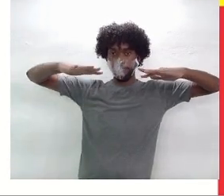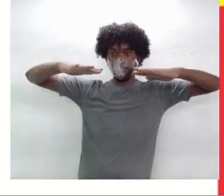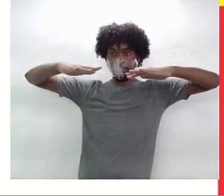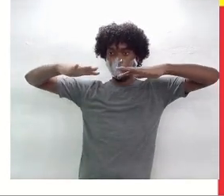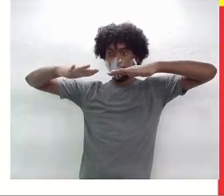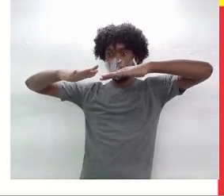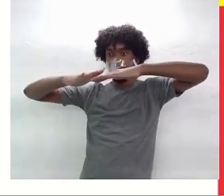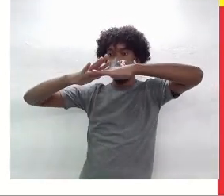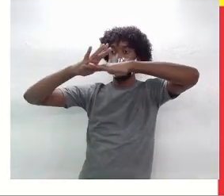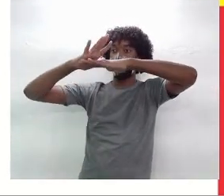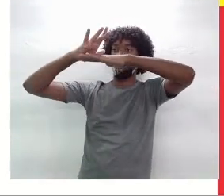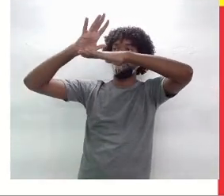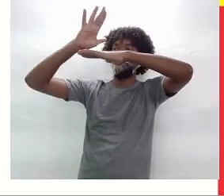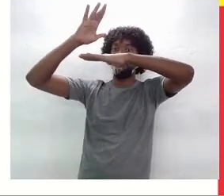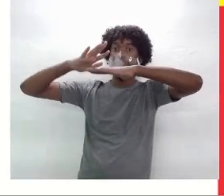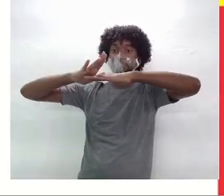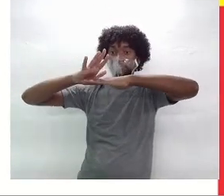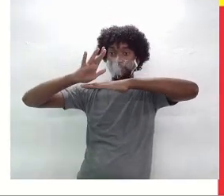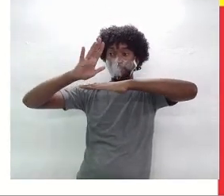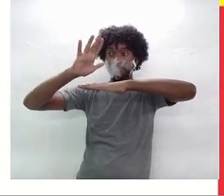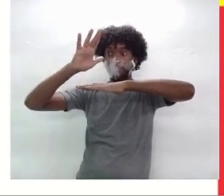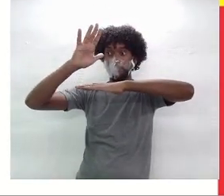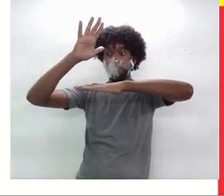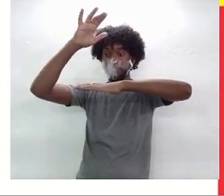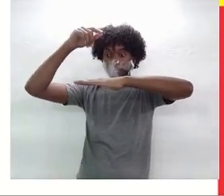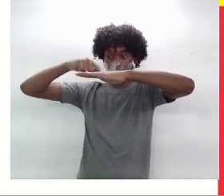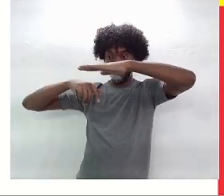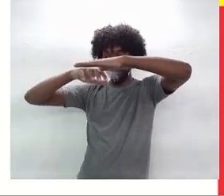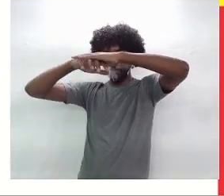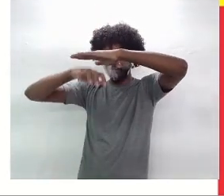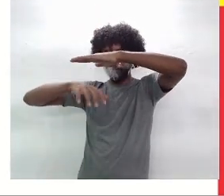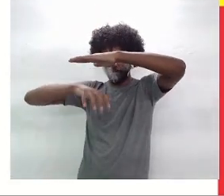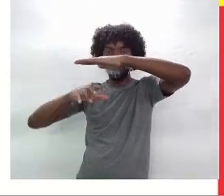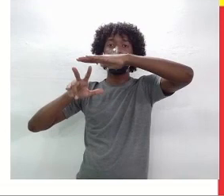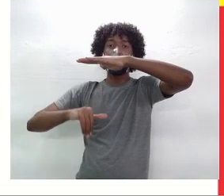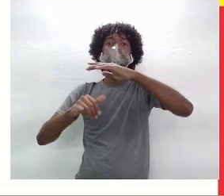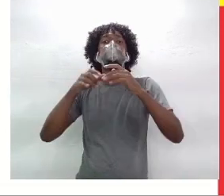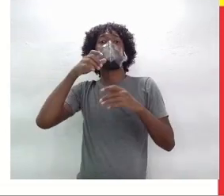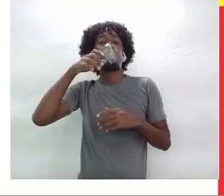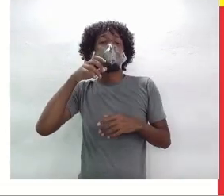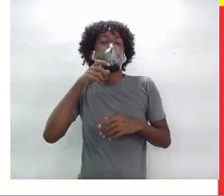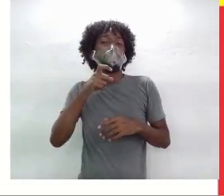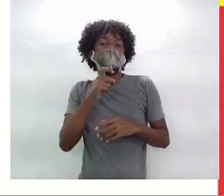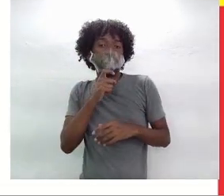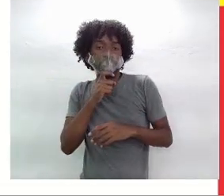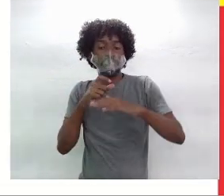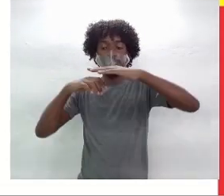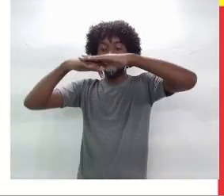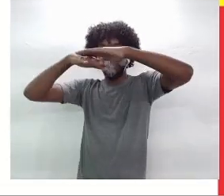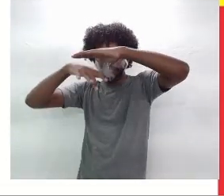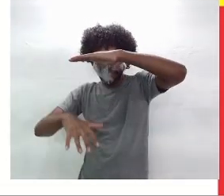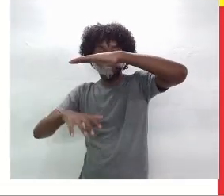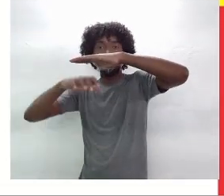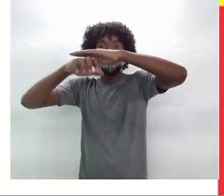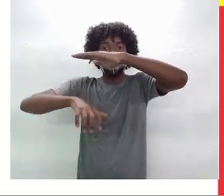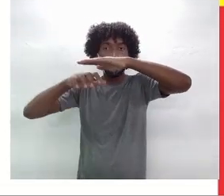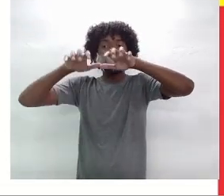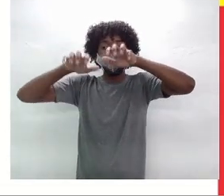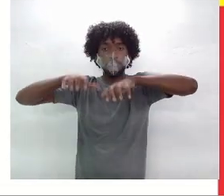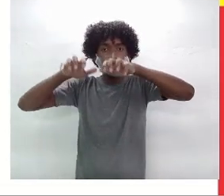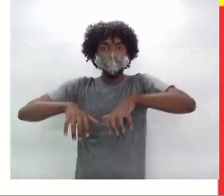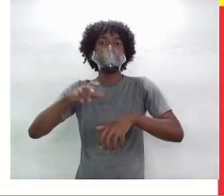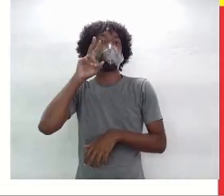fria, o ar ele vai ficar mais frio, as chuvas vão ficar mais fortes, vai haver essa questão